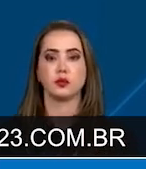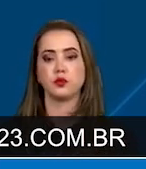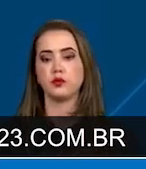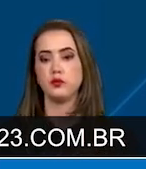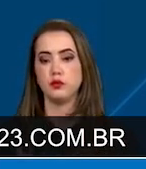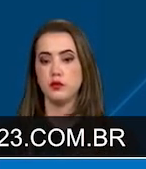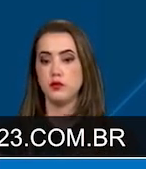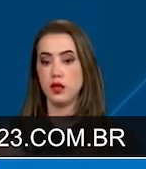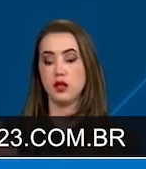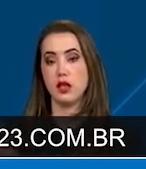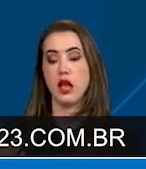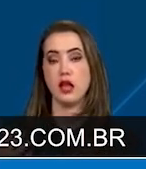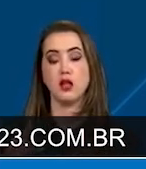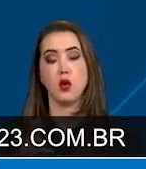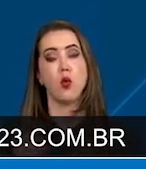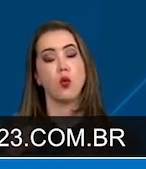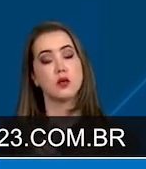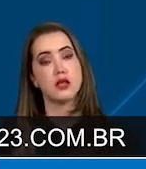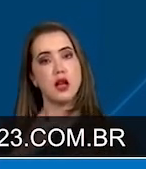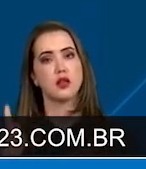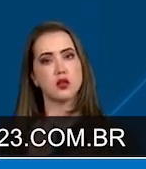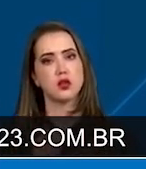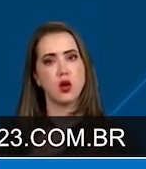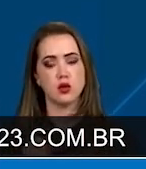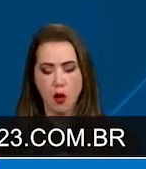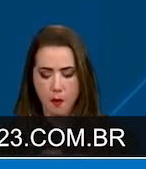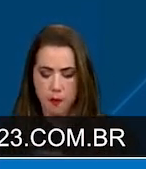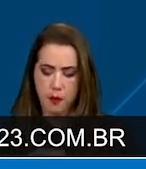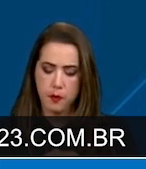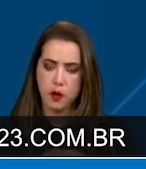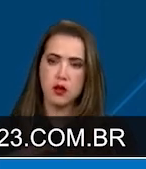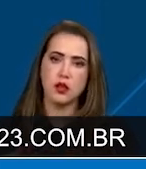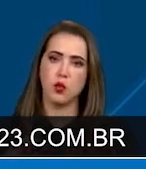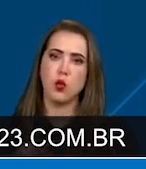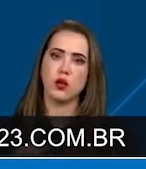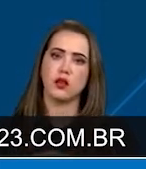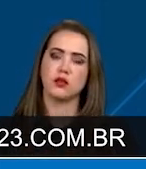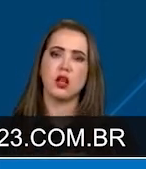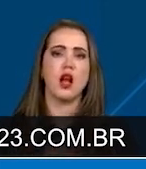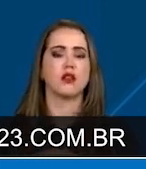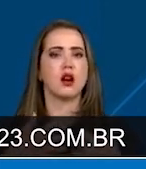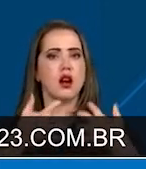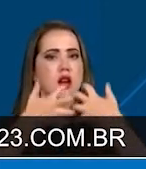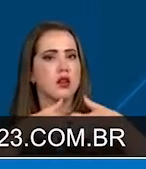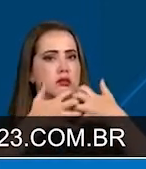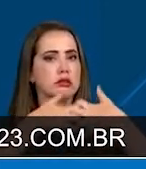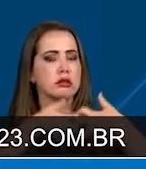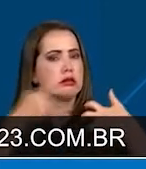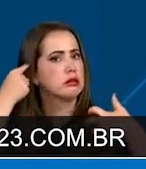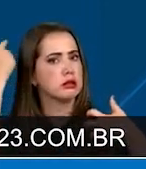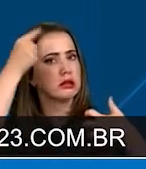de receptores, que estão presentes em todas as nossas células, né? Células do cérebro, do sistema imunológico,